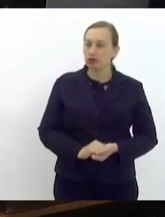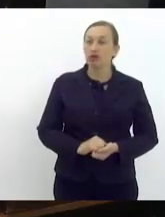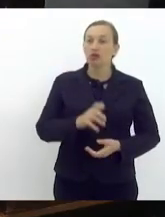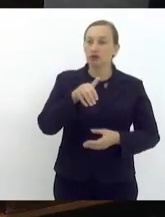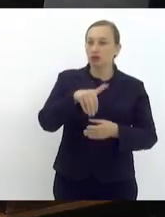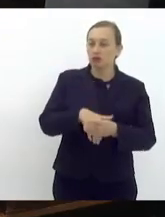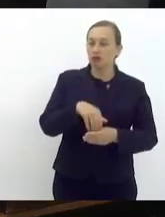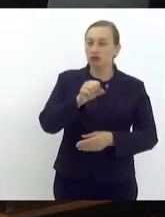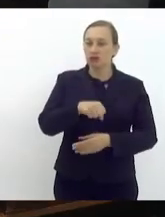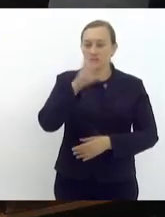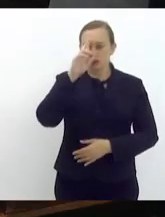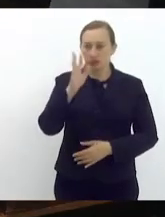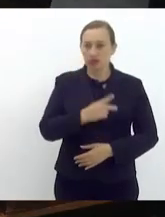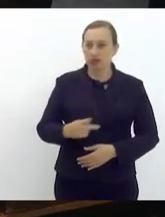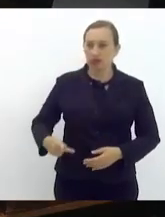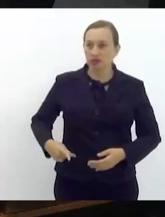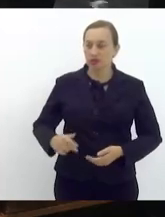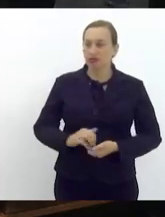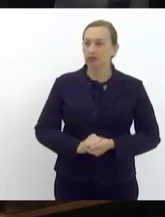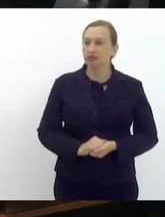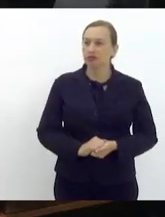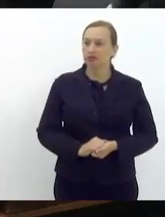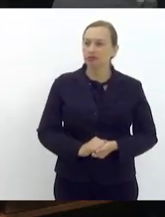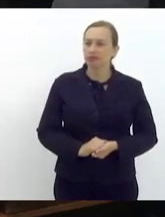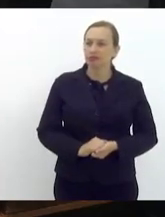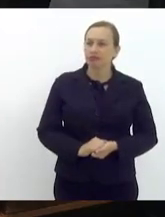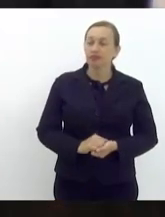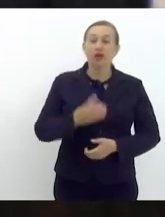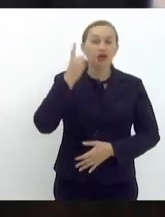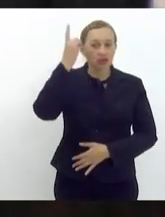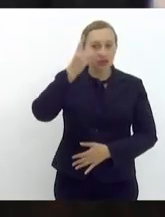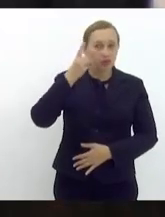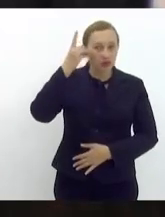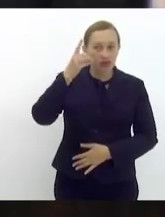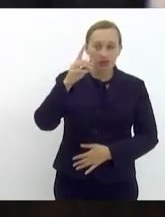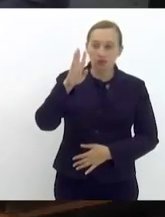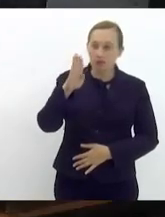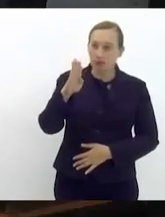Voto sim, senhor presidente. Obrigado. Deputado Brazão.